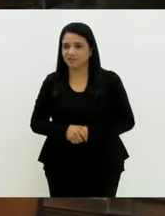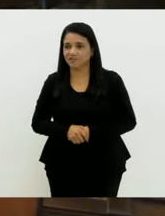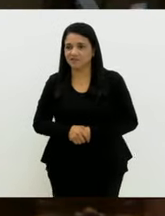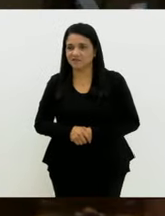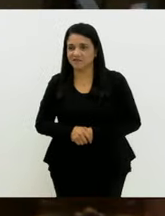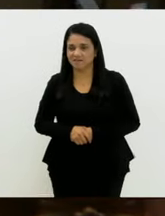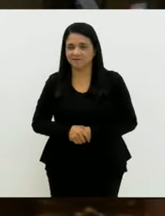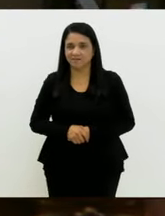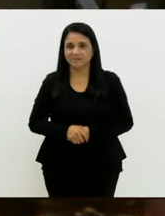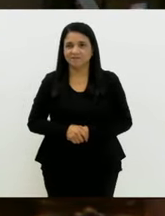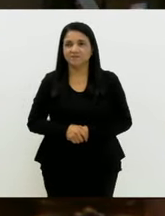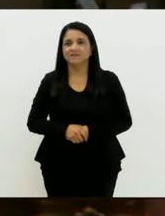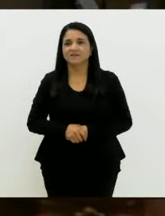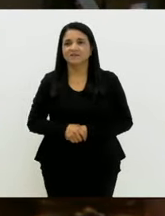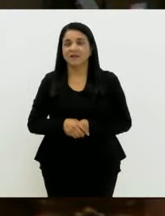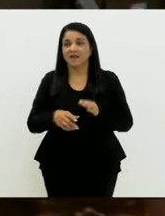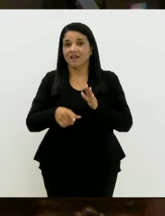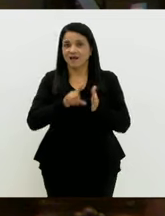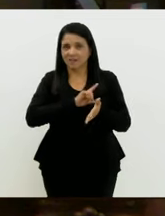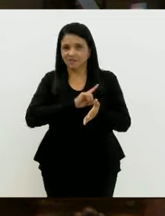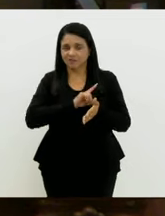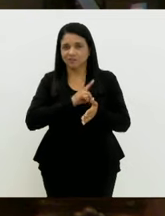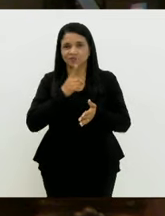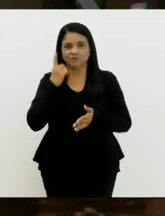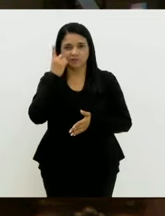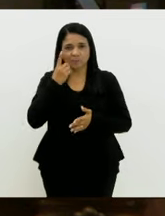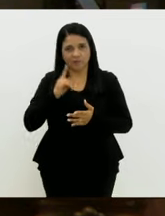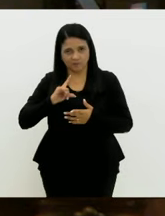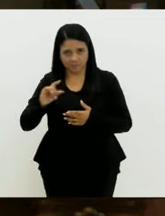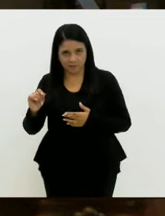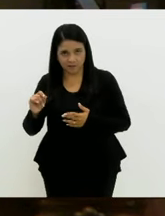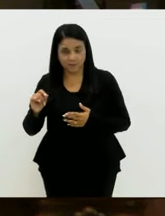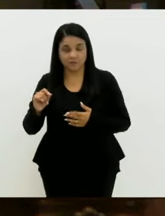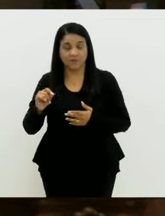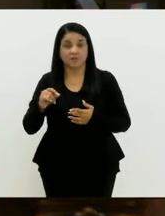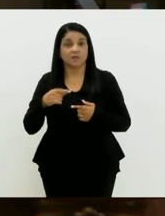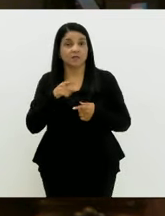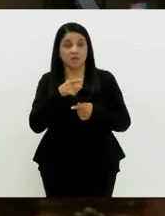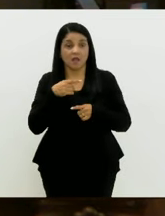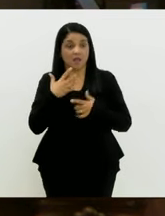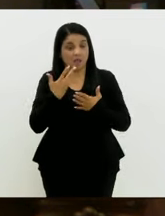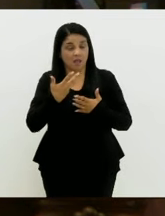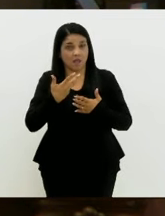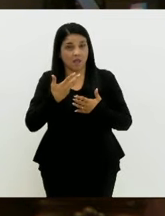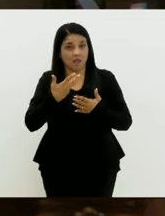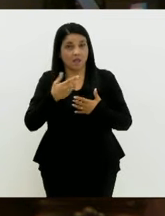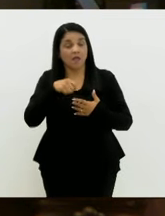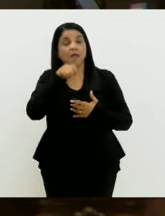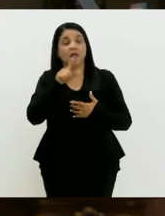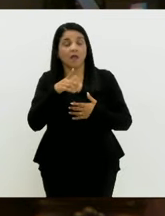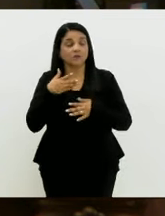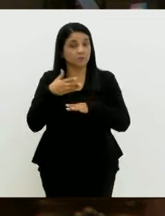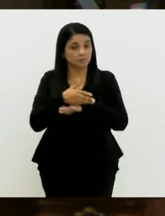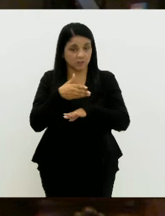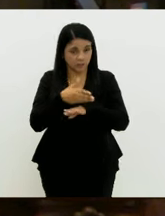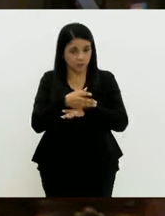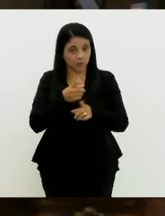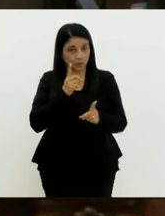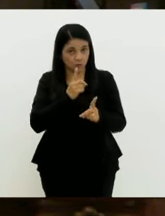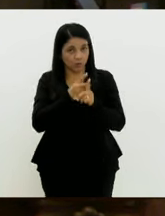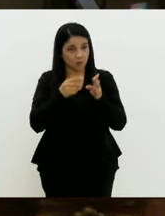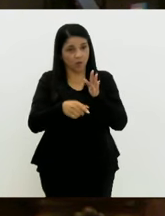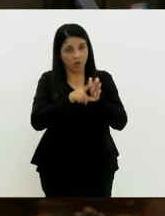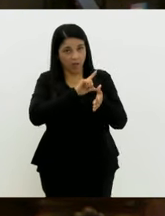Antes da saída dos deputados, só reiterando para quem não participou do nosso encontro ali antes da sessão,